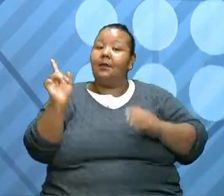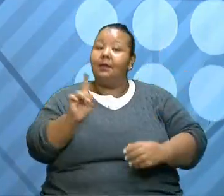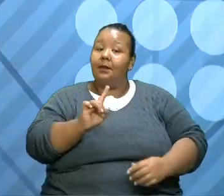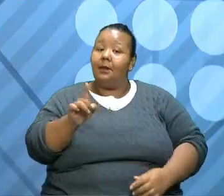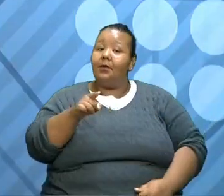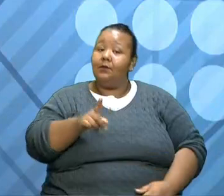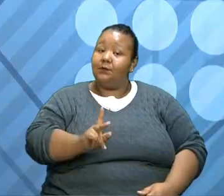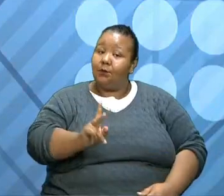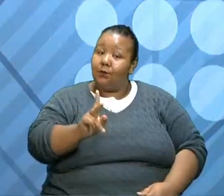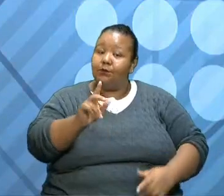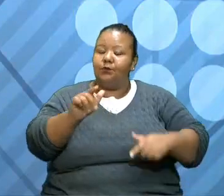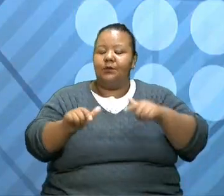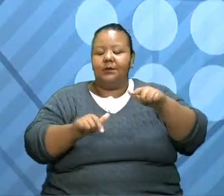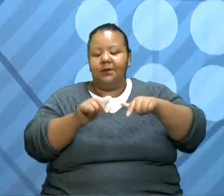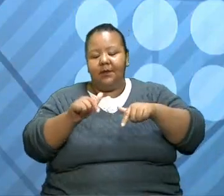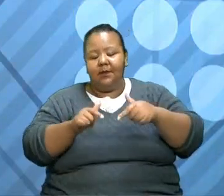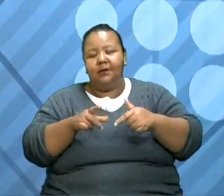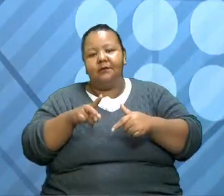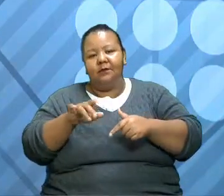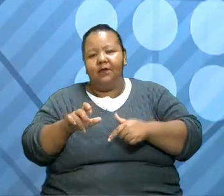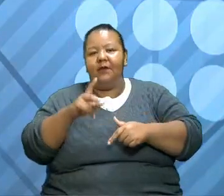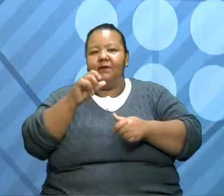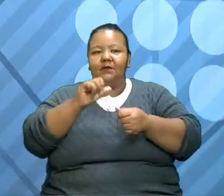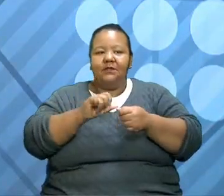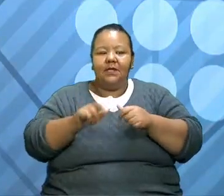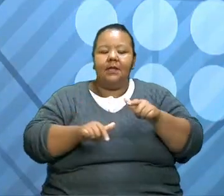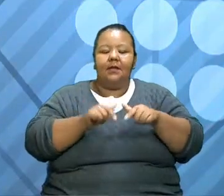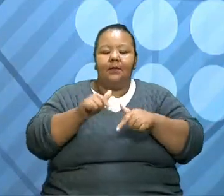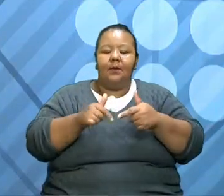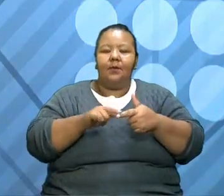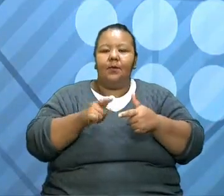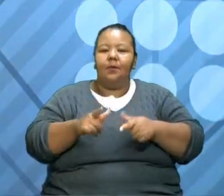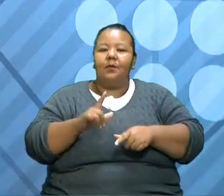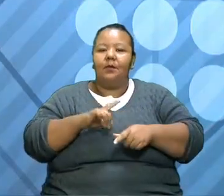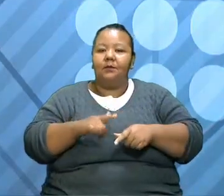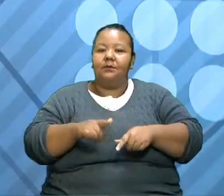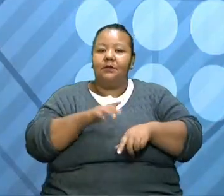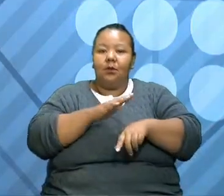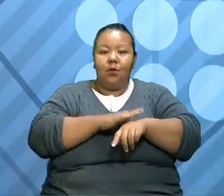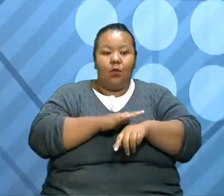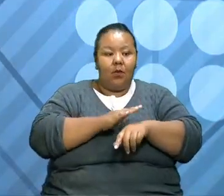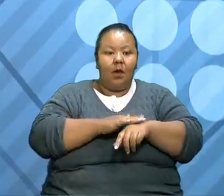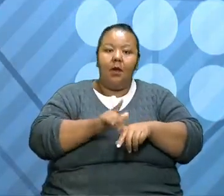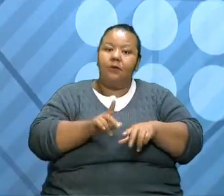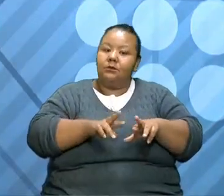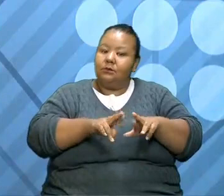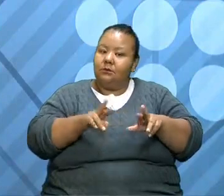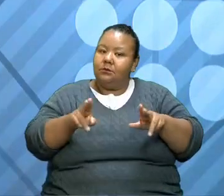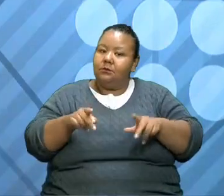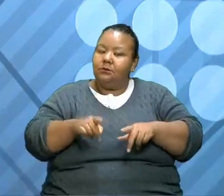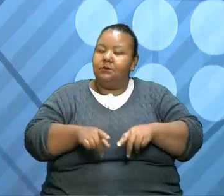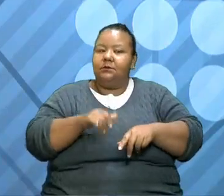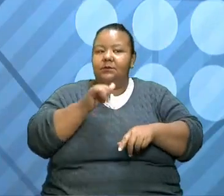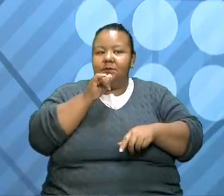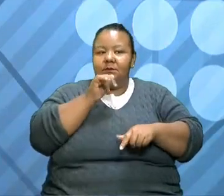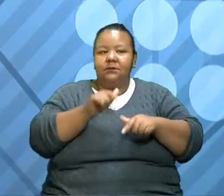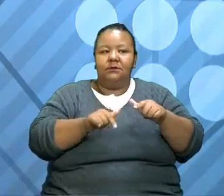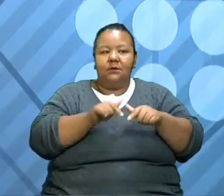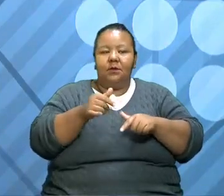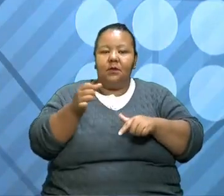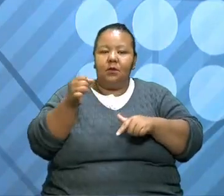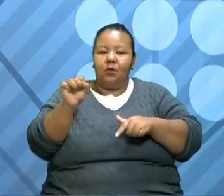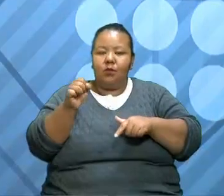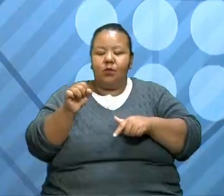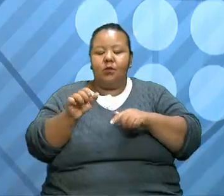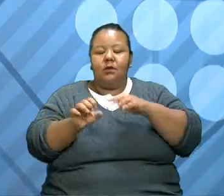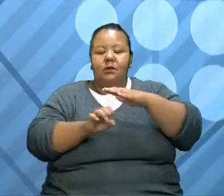continuar trabalhando, você vai desenvolver seu trabalho, só que você vai ter horários flexíveis. Se você trabalhava 8 horas na